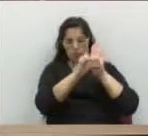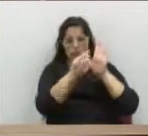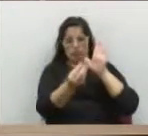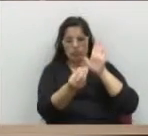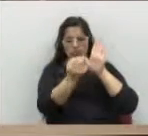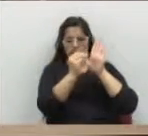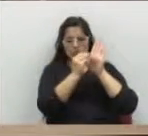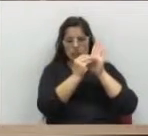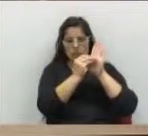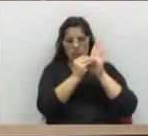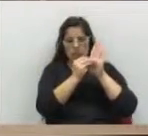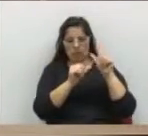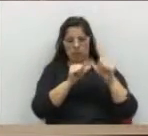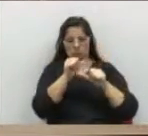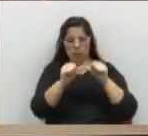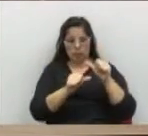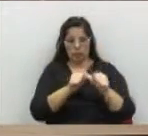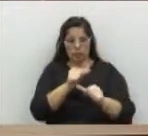projeto de lei número